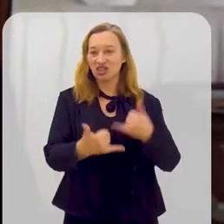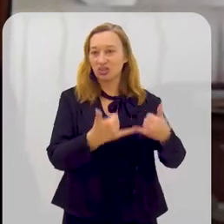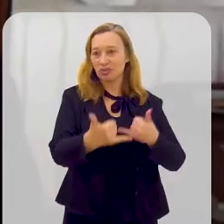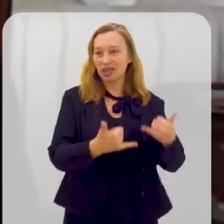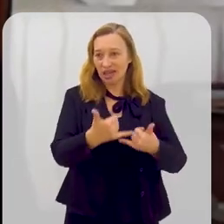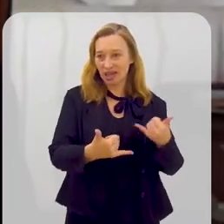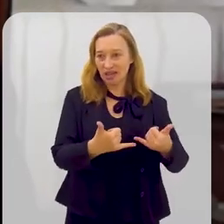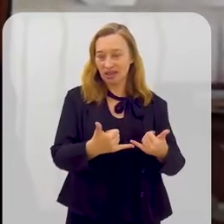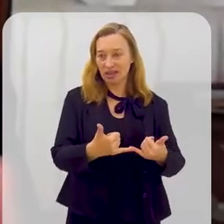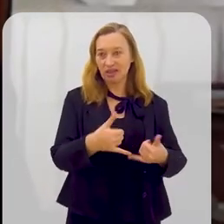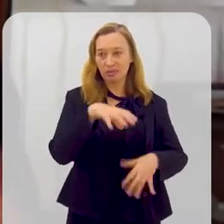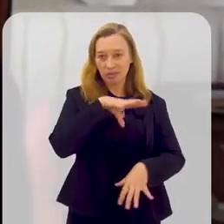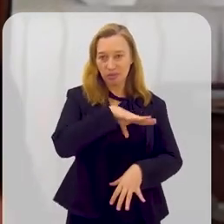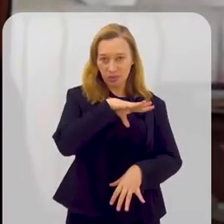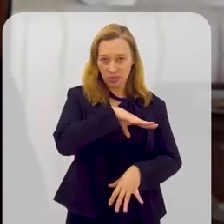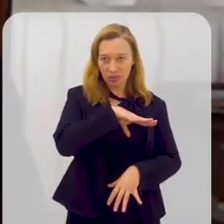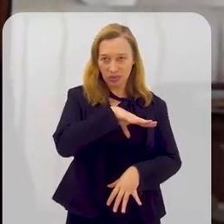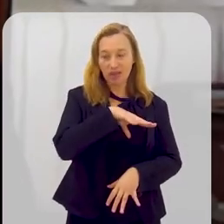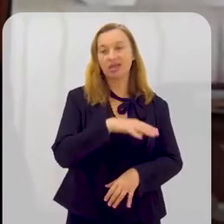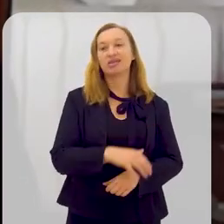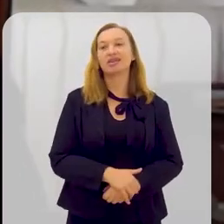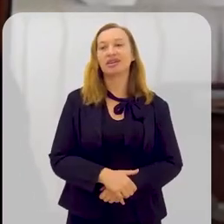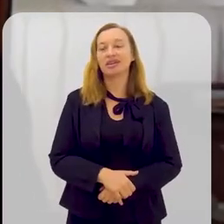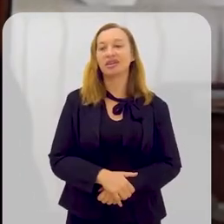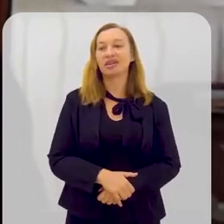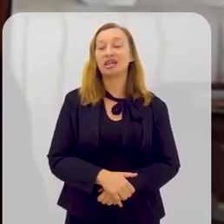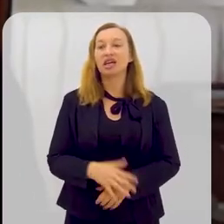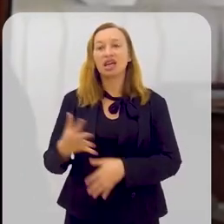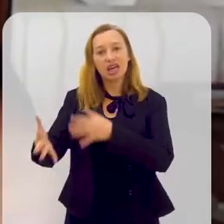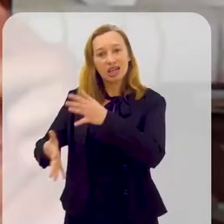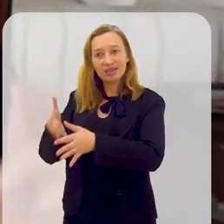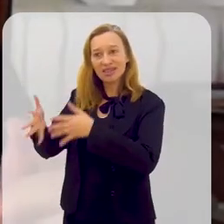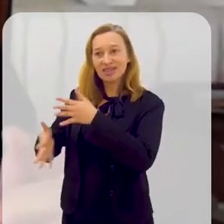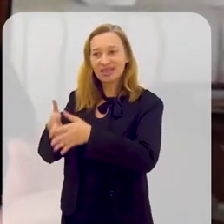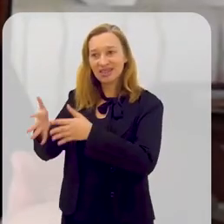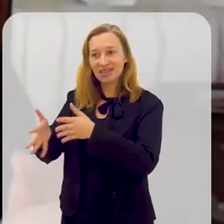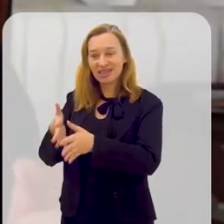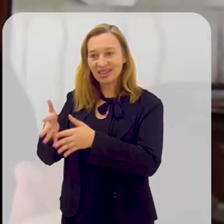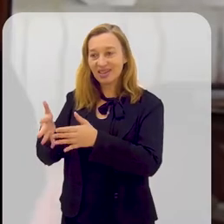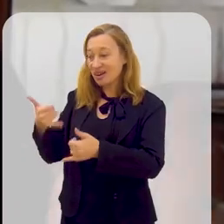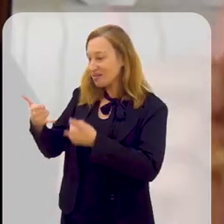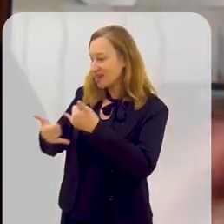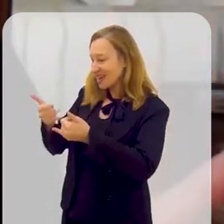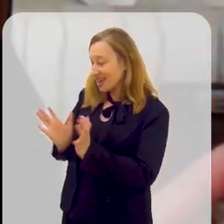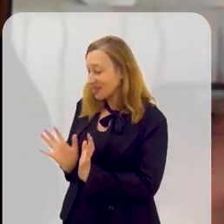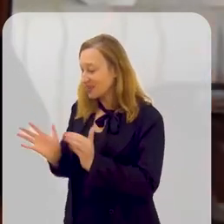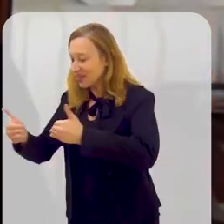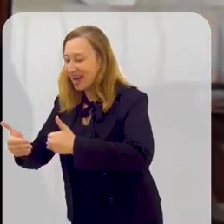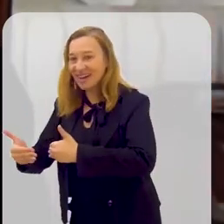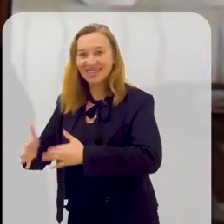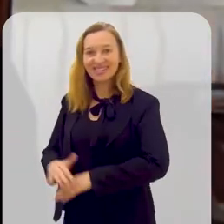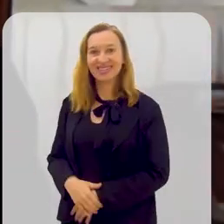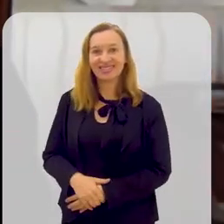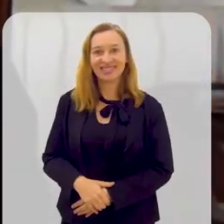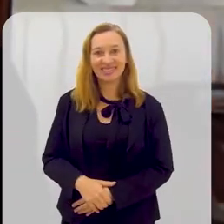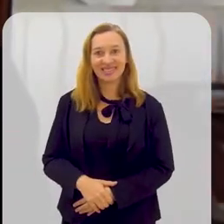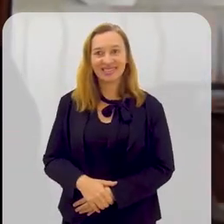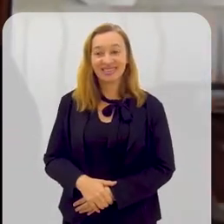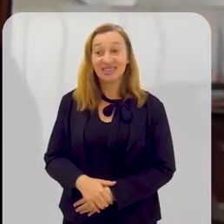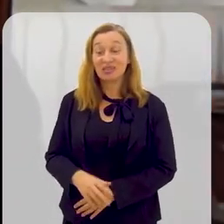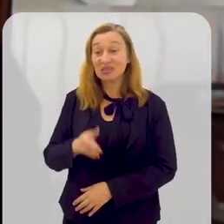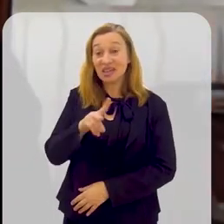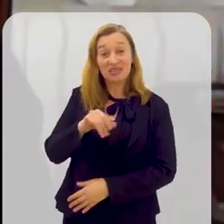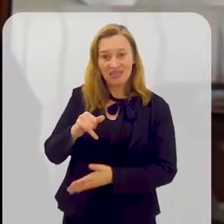brinquedos em português a gente fala caixa de brinquedos em língua de sinais é brinquedos caixa